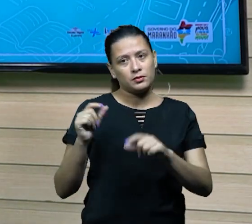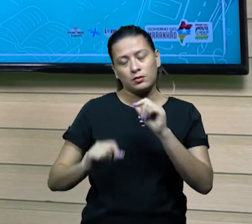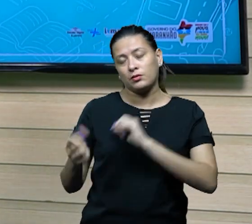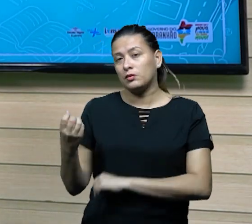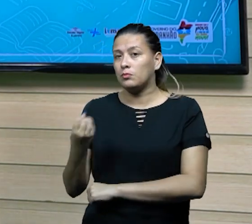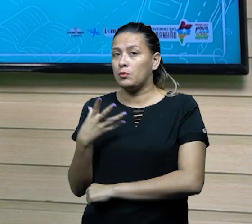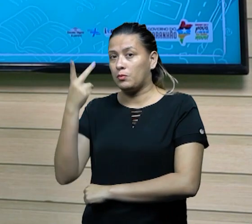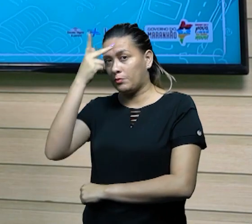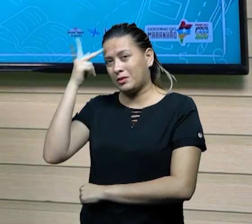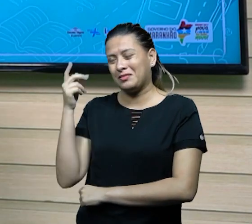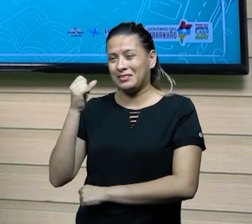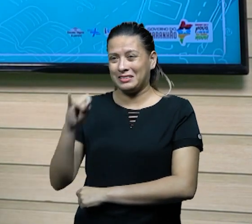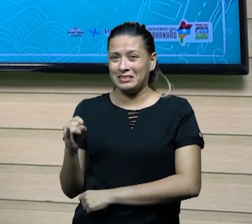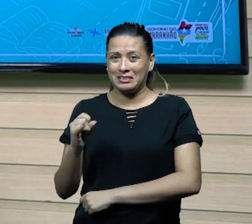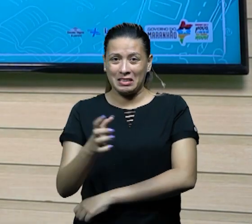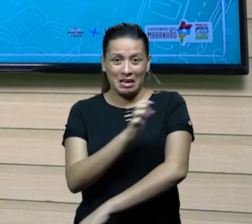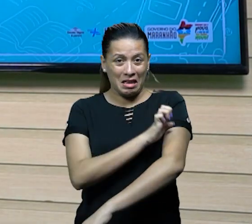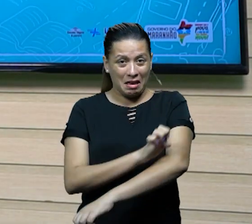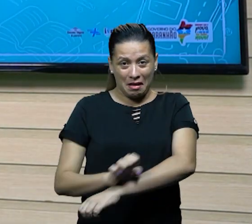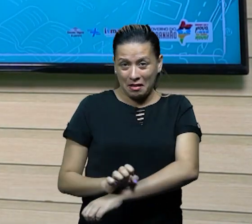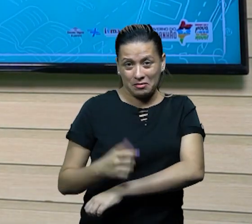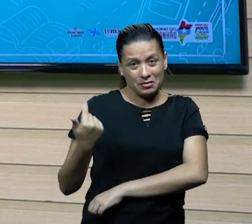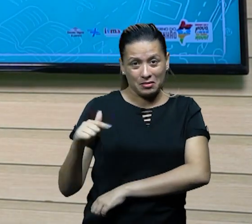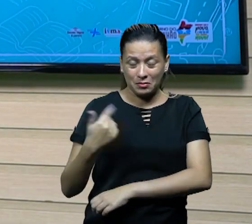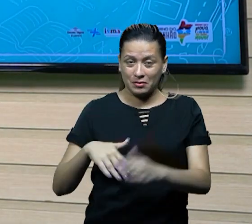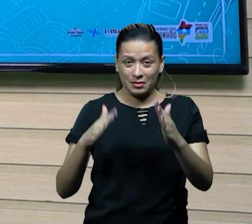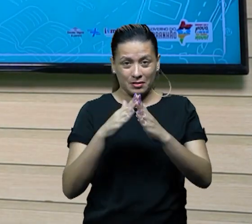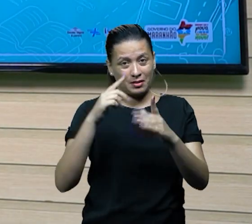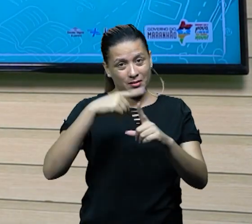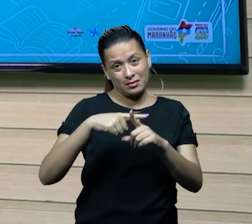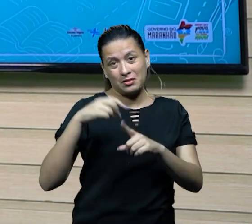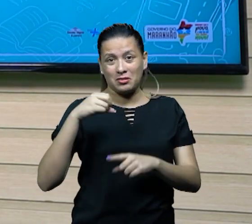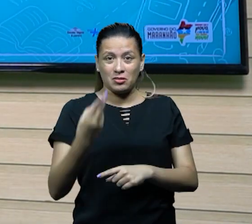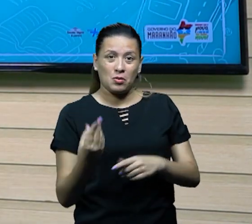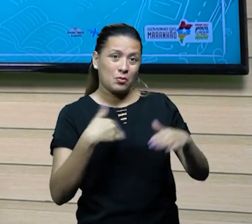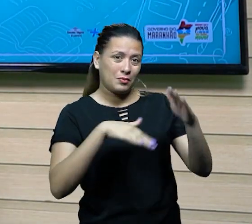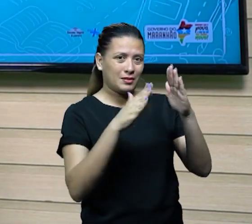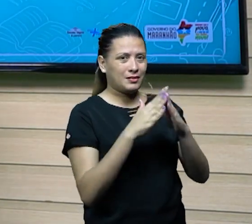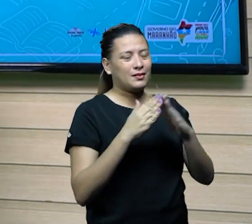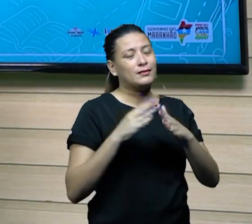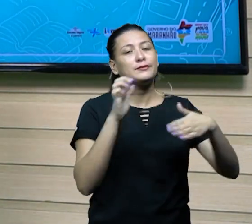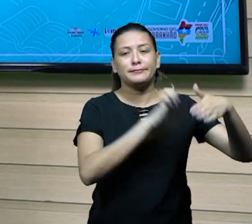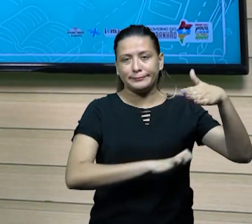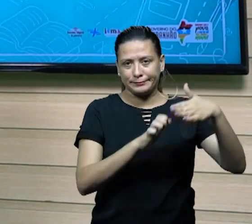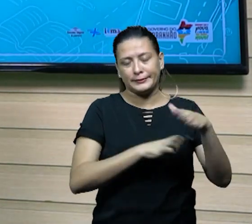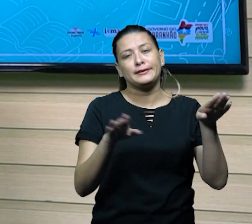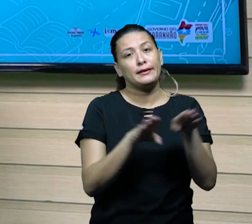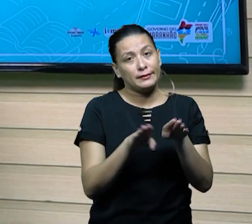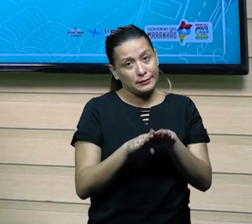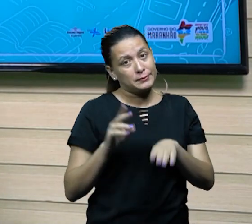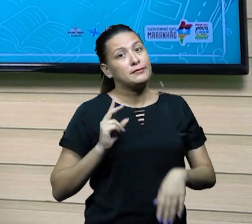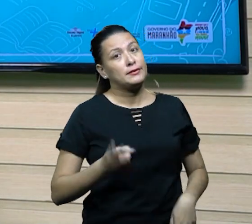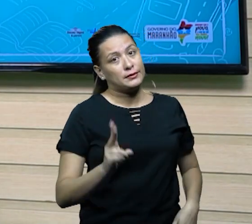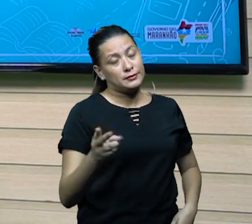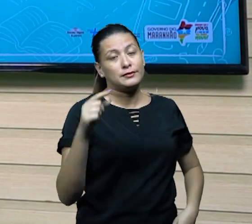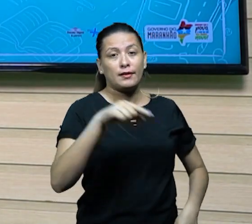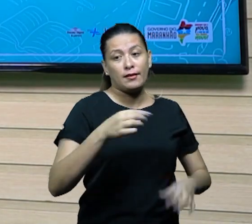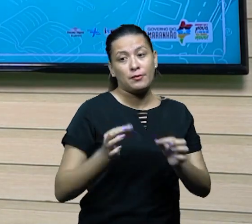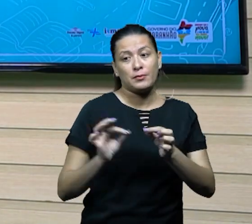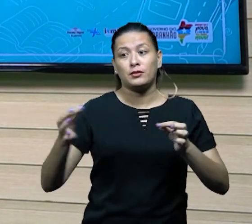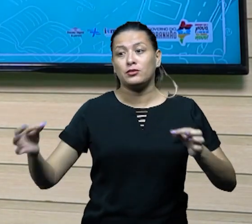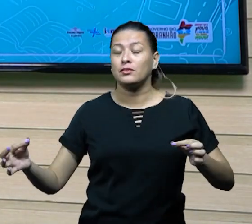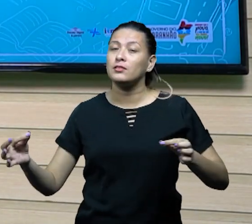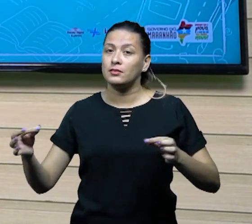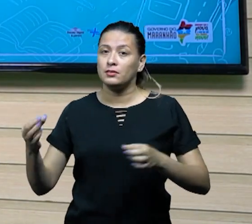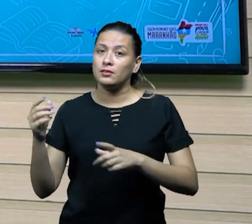bom profissional, você precisa ser uma boa pessoa. Se eu for antiético lá na igreja, se eu for antiético no clube, se eu for antiético dentro de casa,